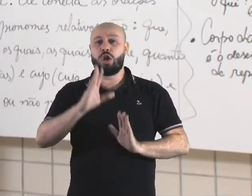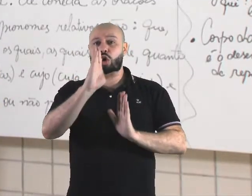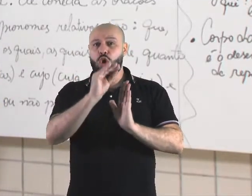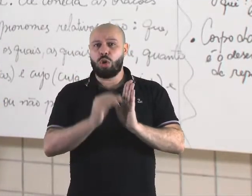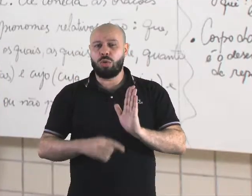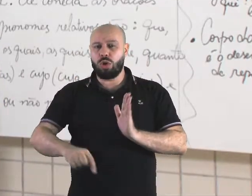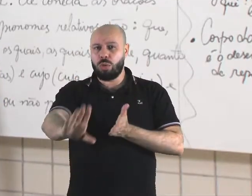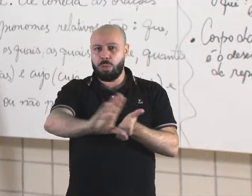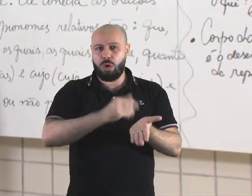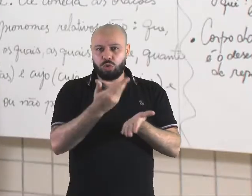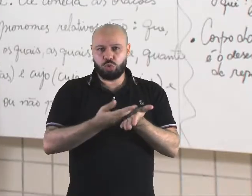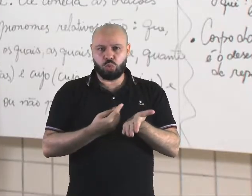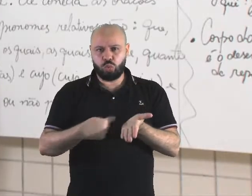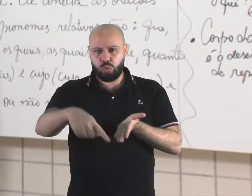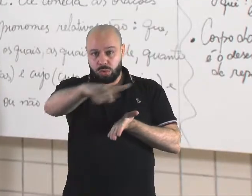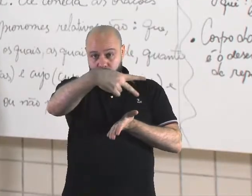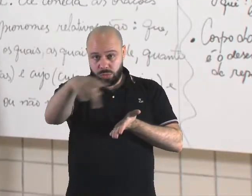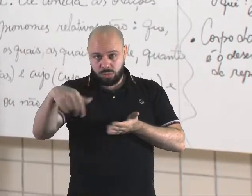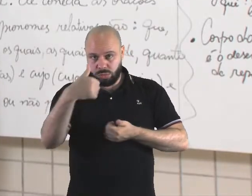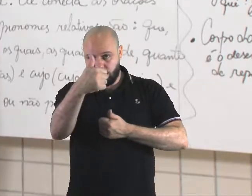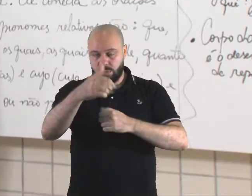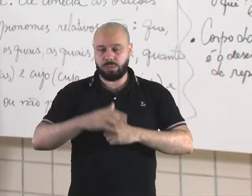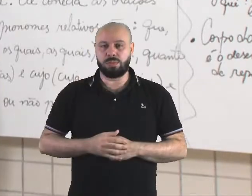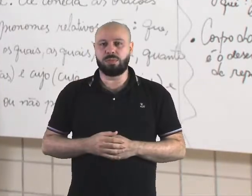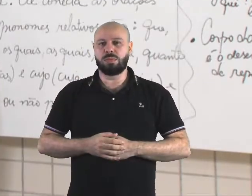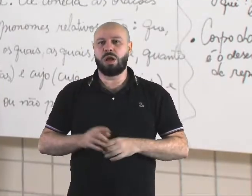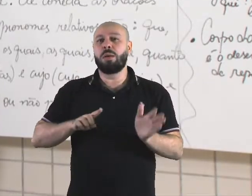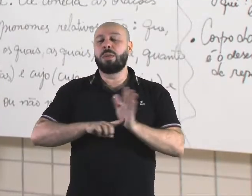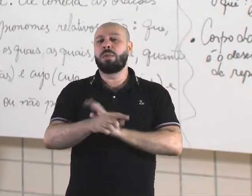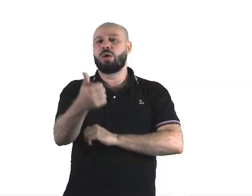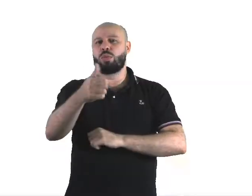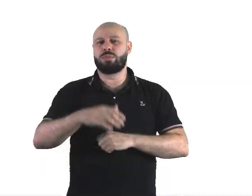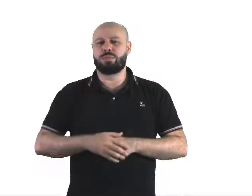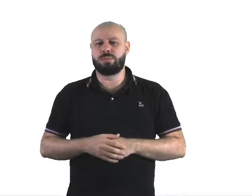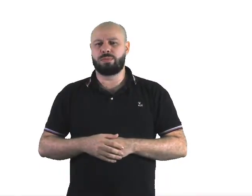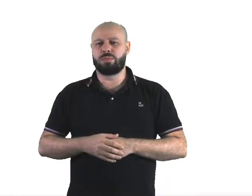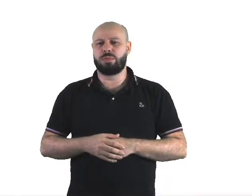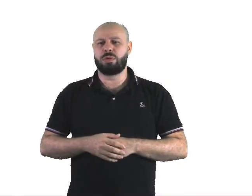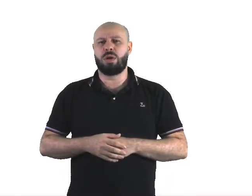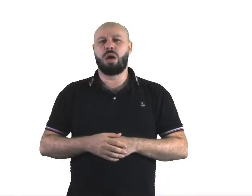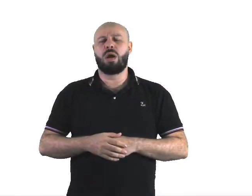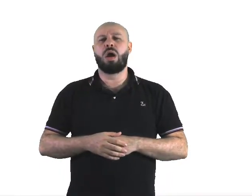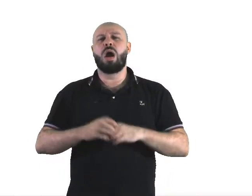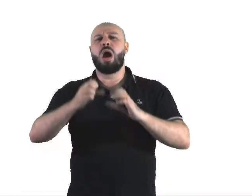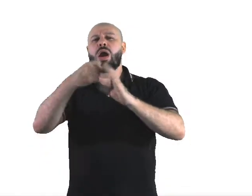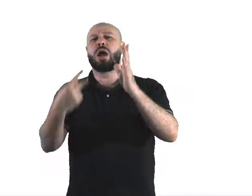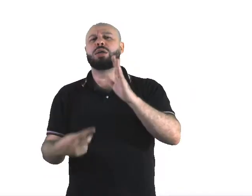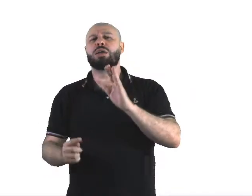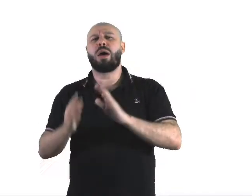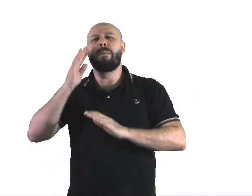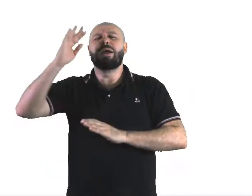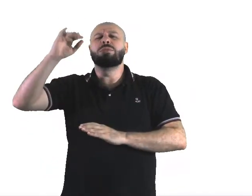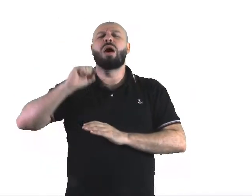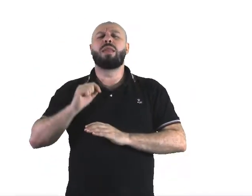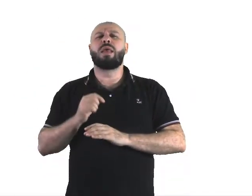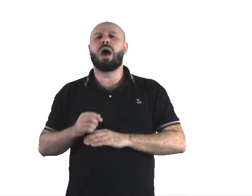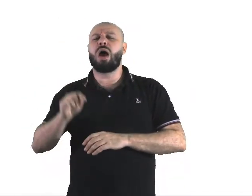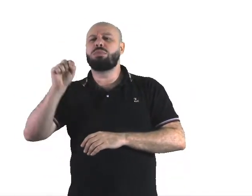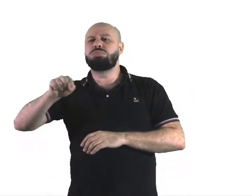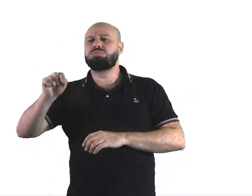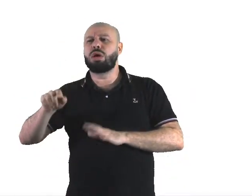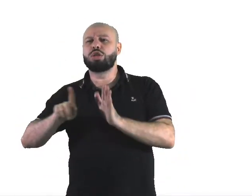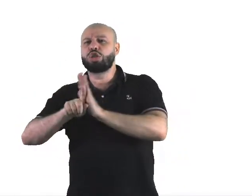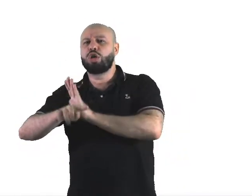seu bloco de estudo, tá, alunos? A primeira pergunta, aponte as principais características do gênero textual reportagem. O que